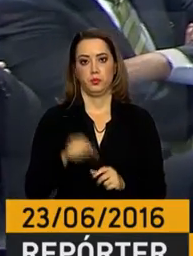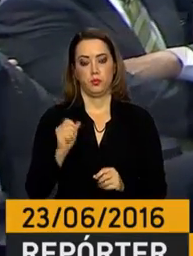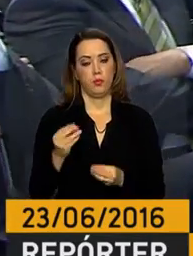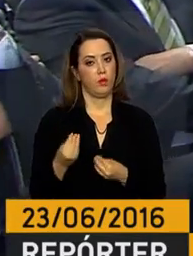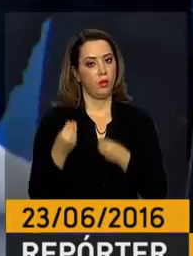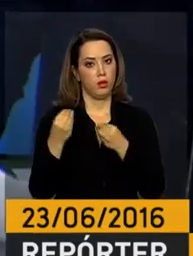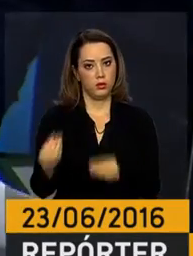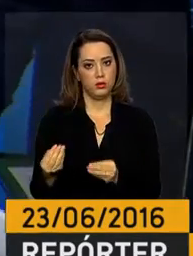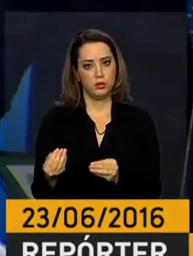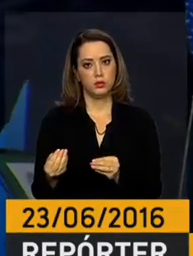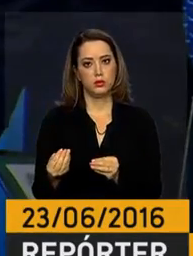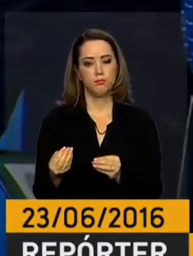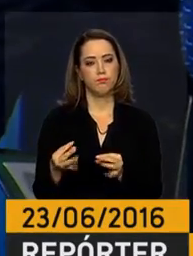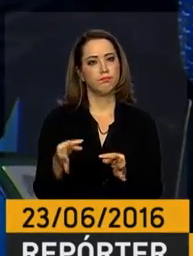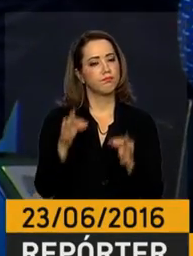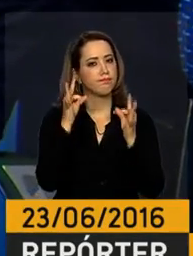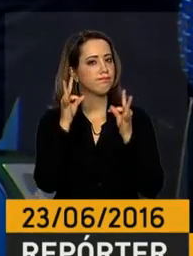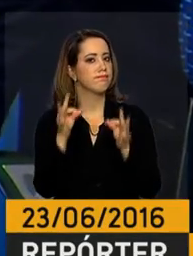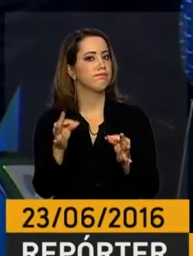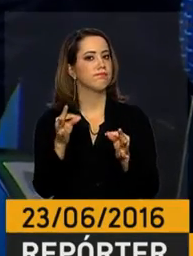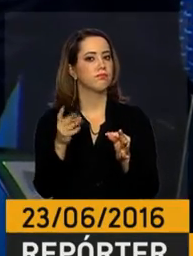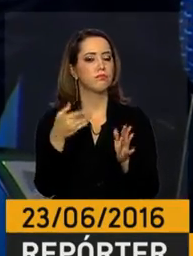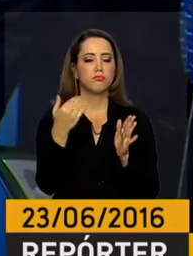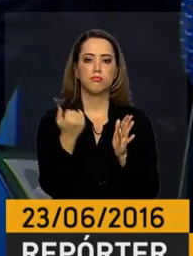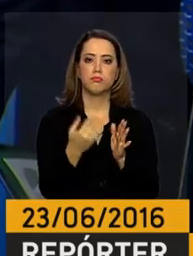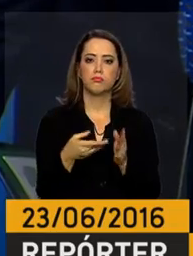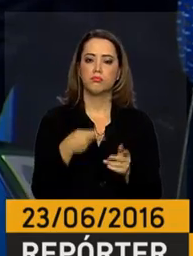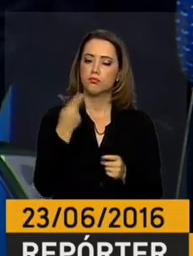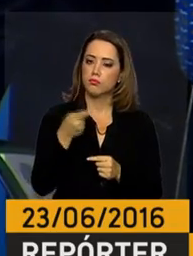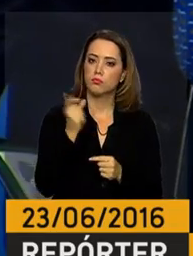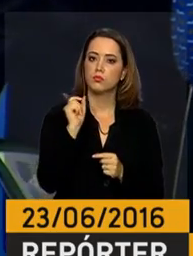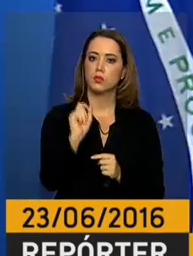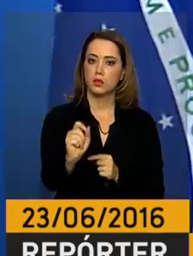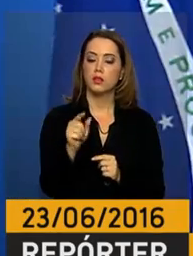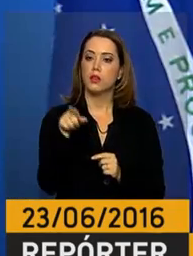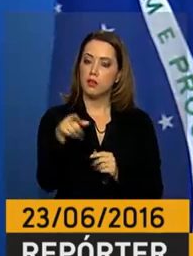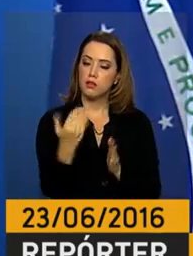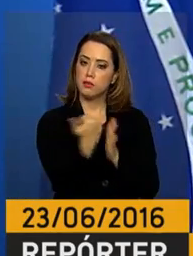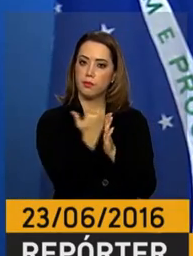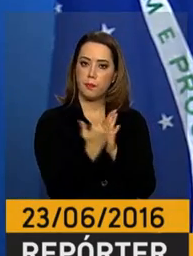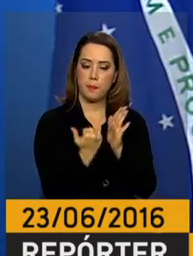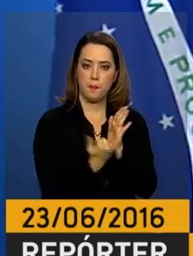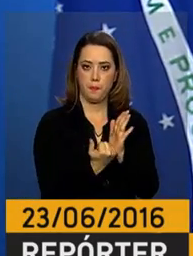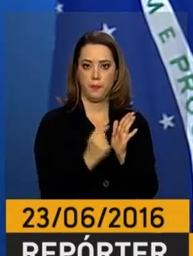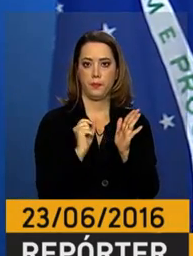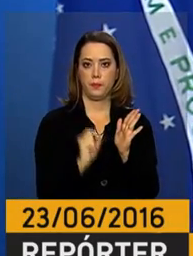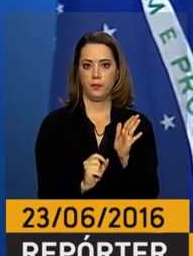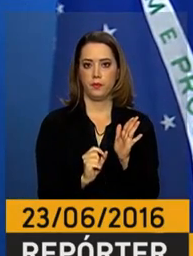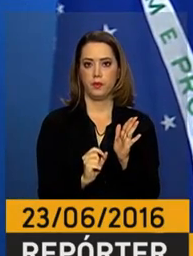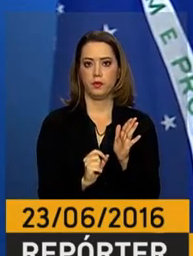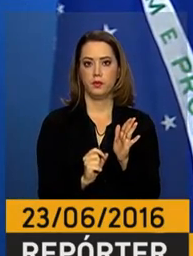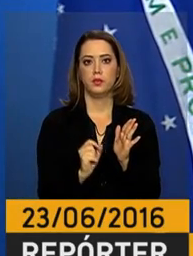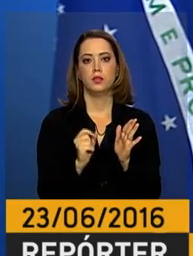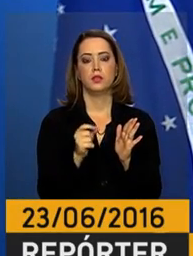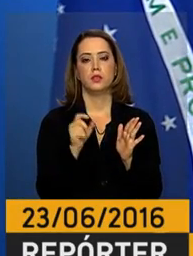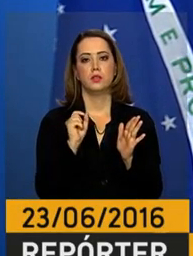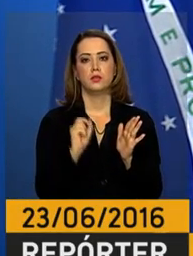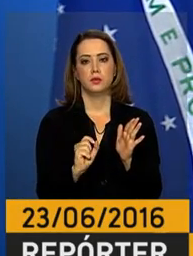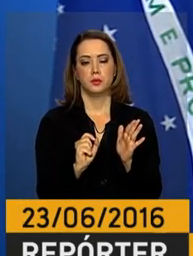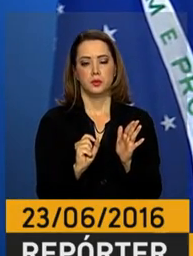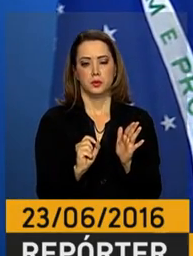de dar um depoimento a respeito desse projeto de